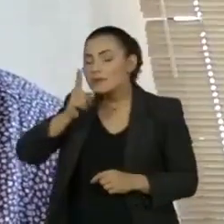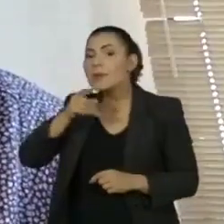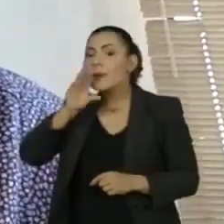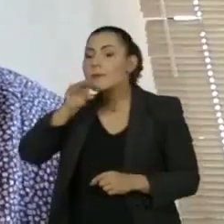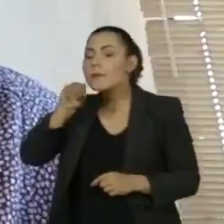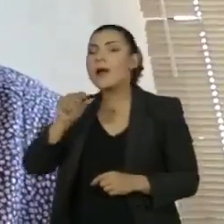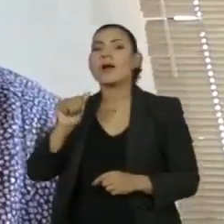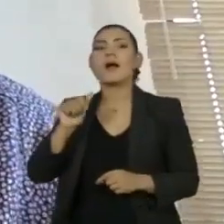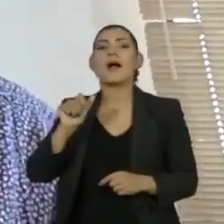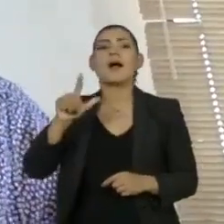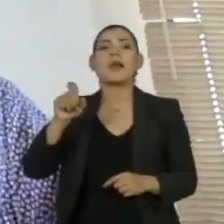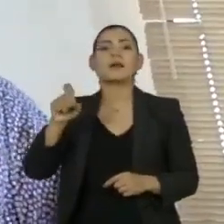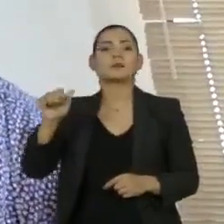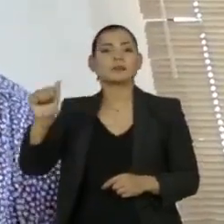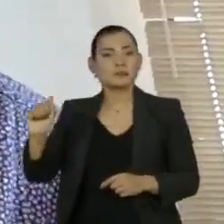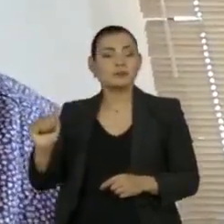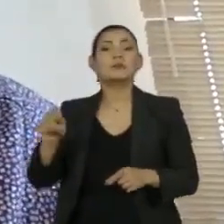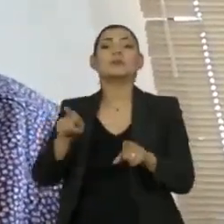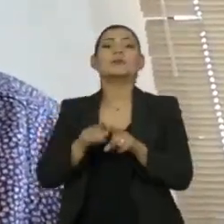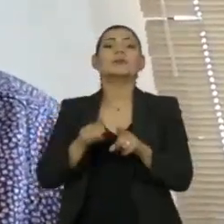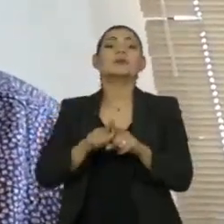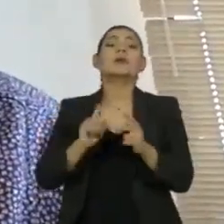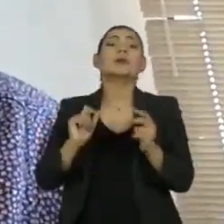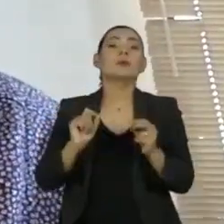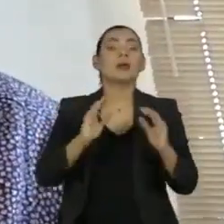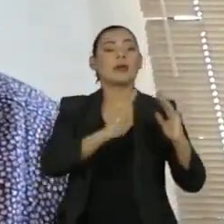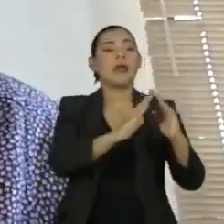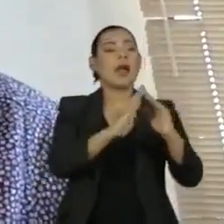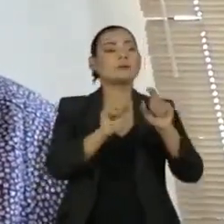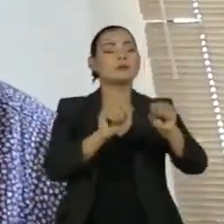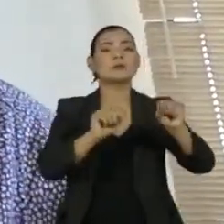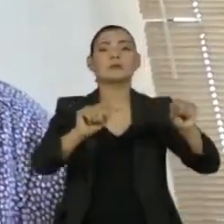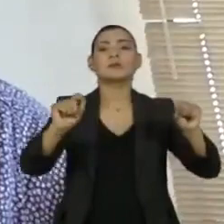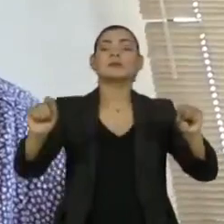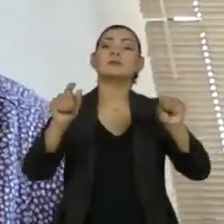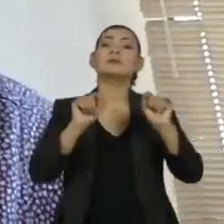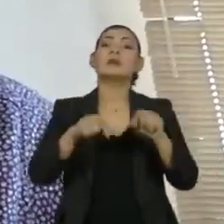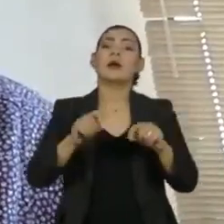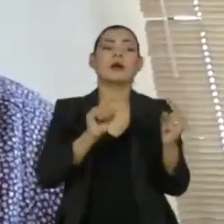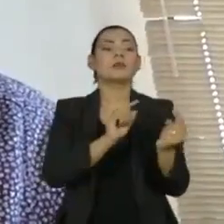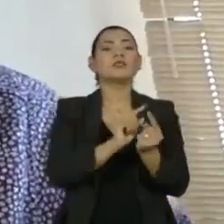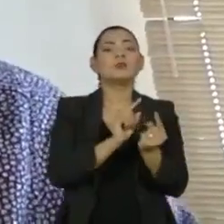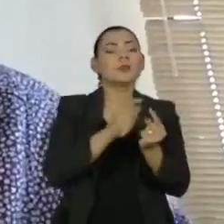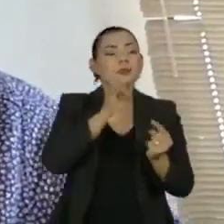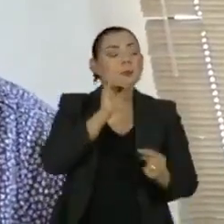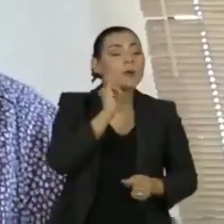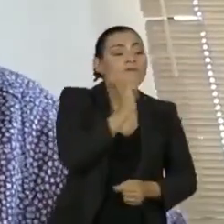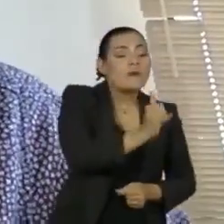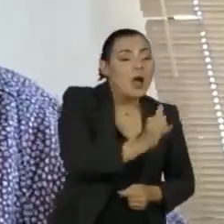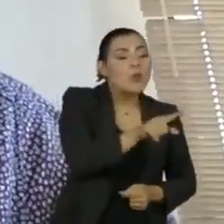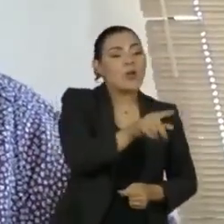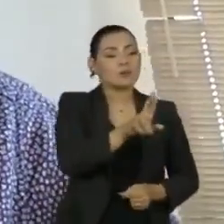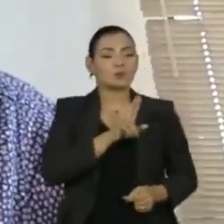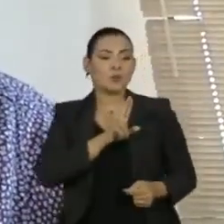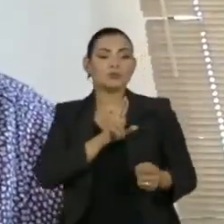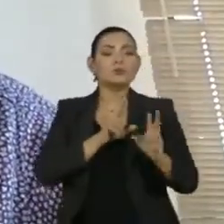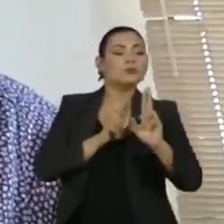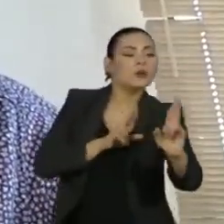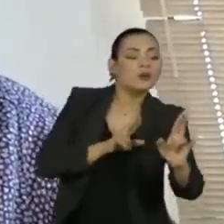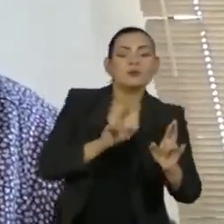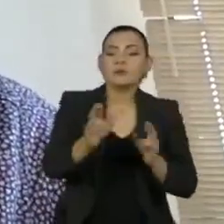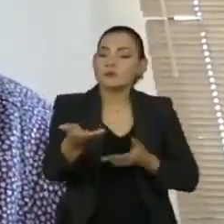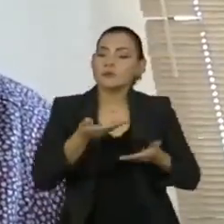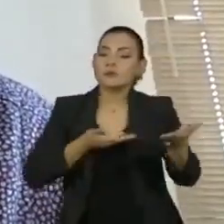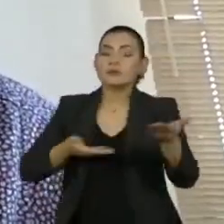o Alexa e outros que nós podemos ter em nossas casas, que podem nos atender em relação ao que nós falamos. Imagine esses